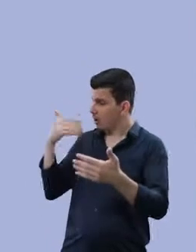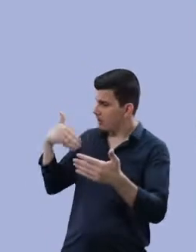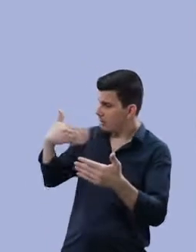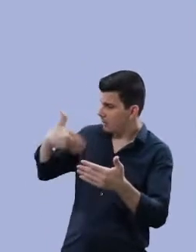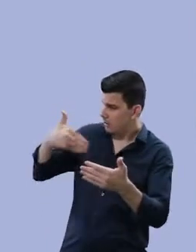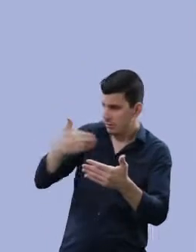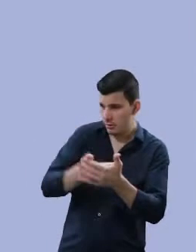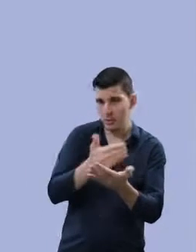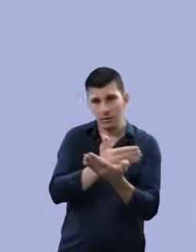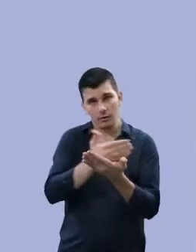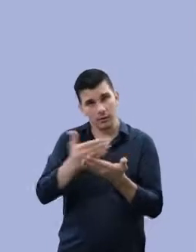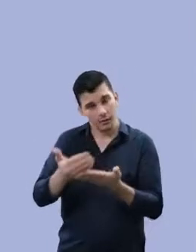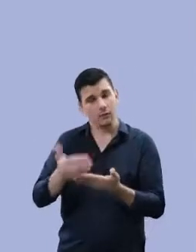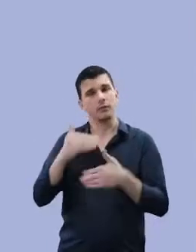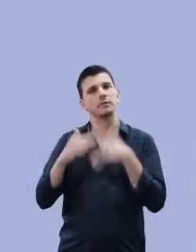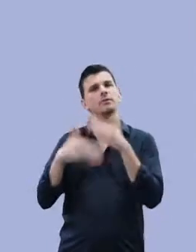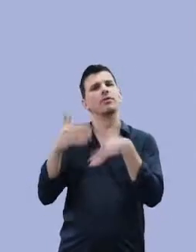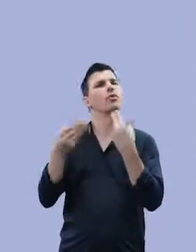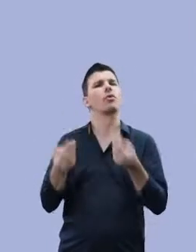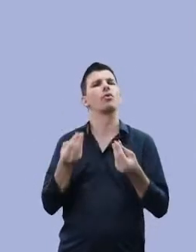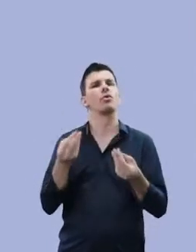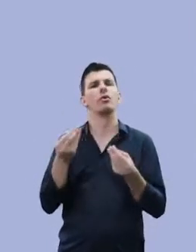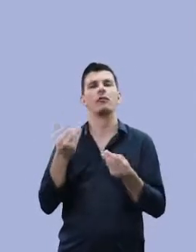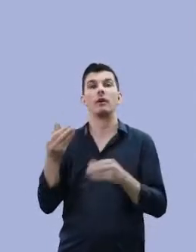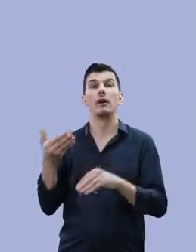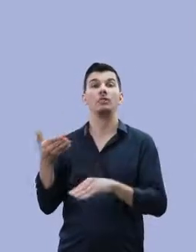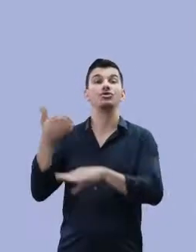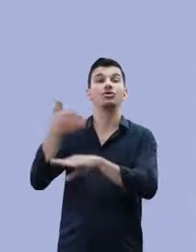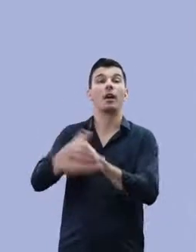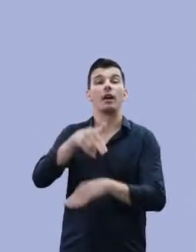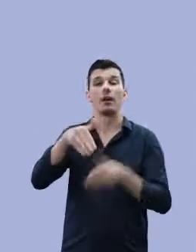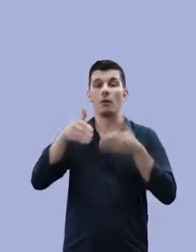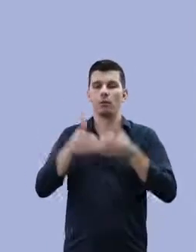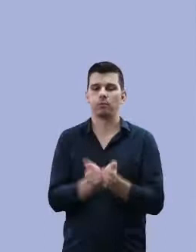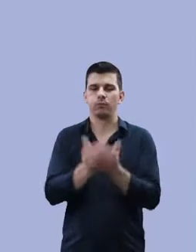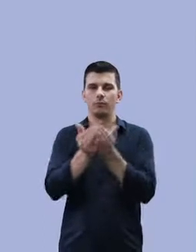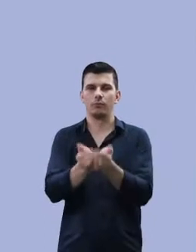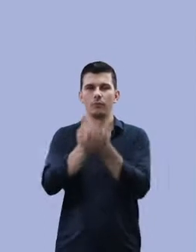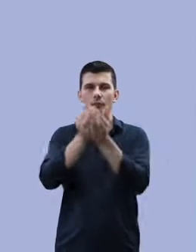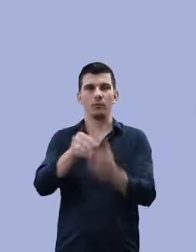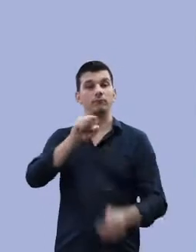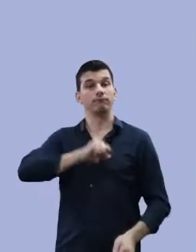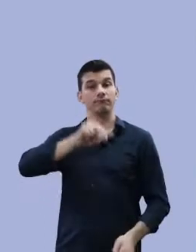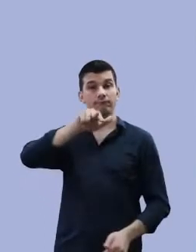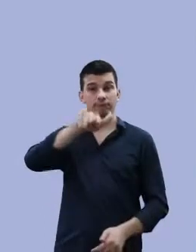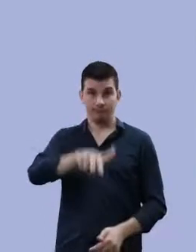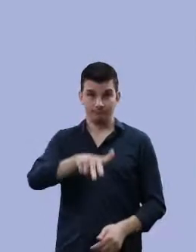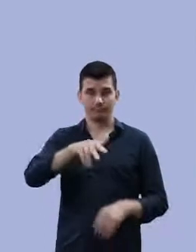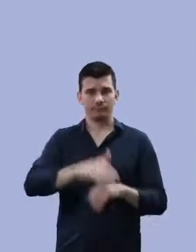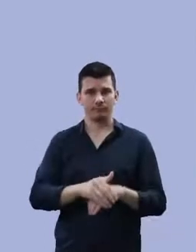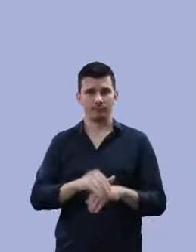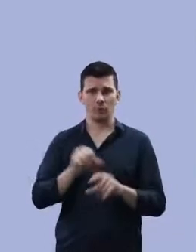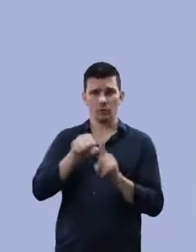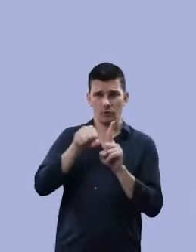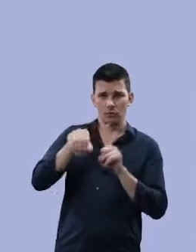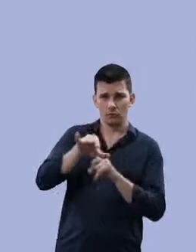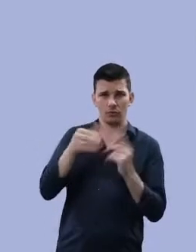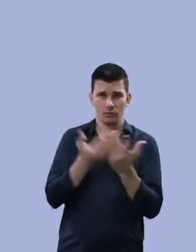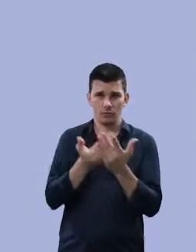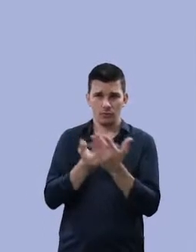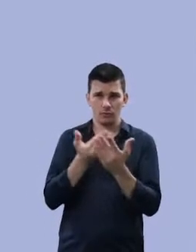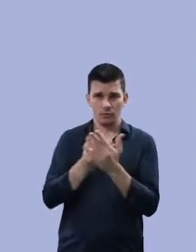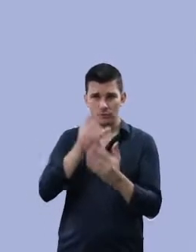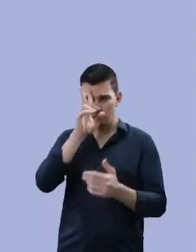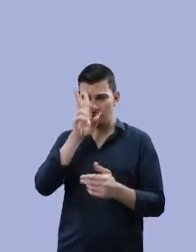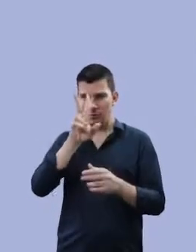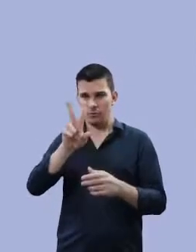as diferenças sociais entre os brasileiros em diversos aspectos. Aí vem falando. Sobre esse assunto, pode-se